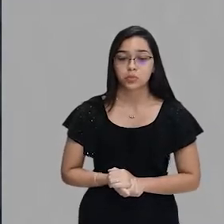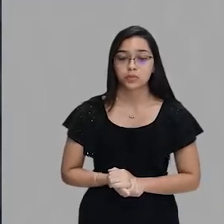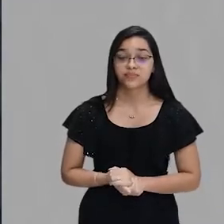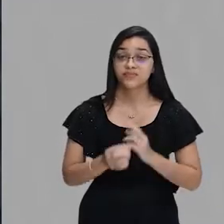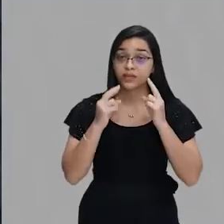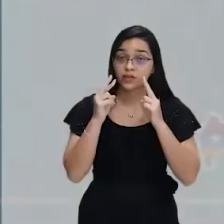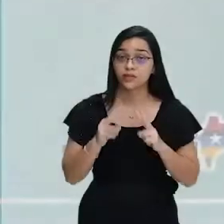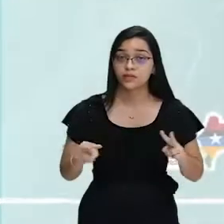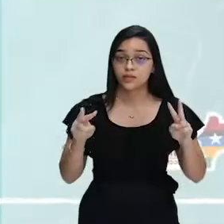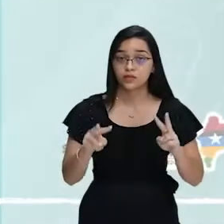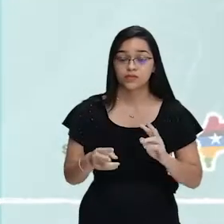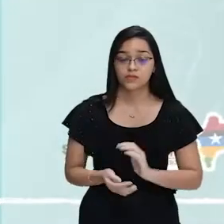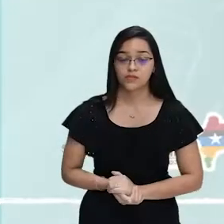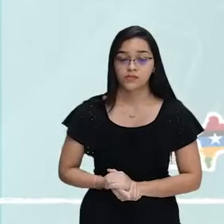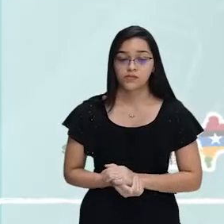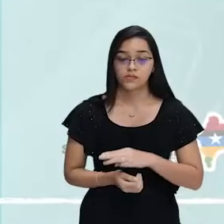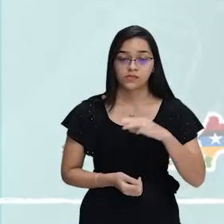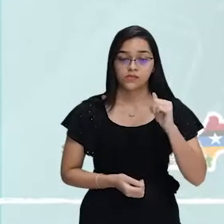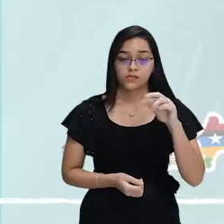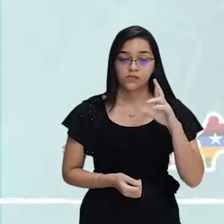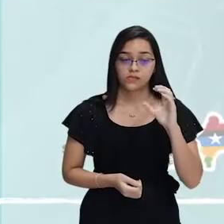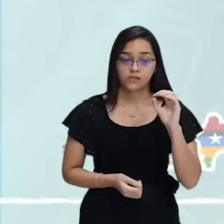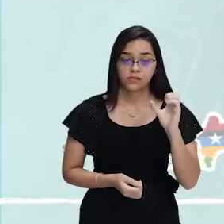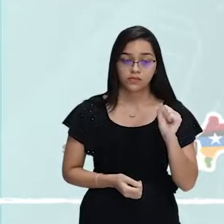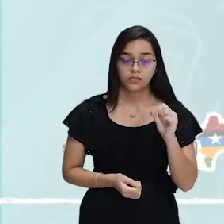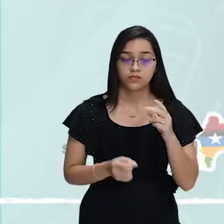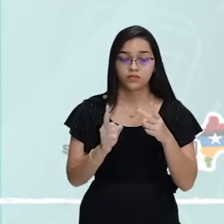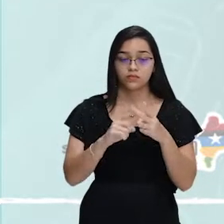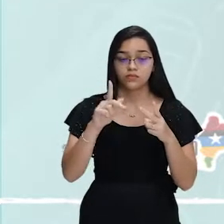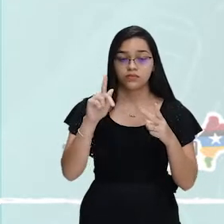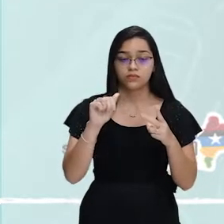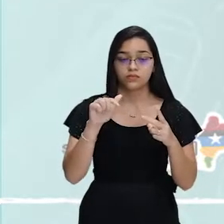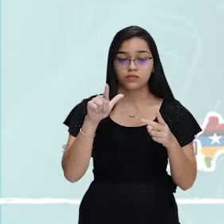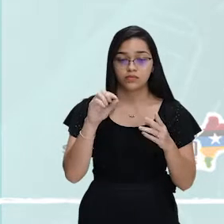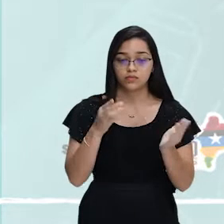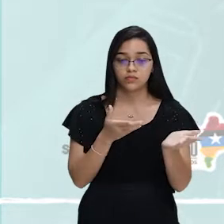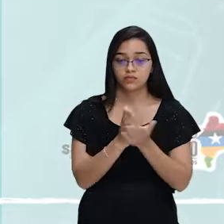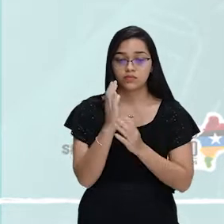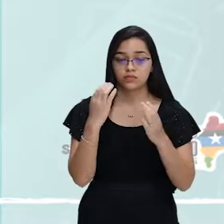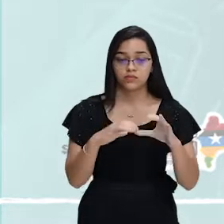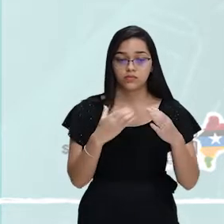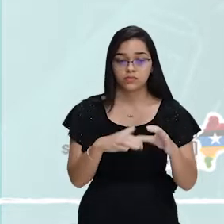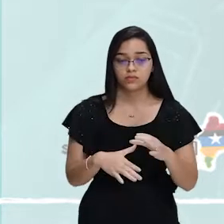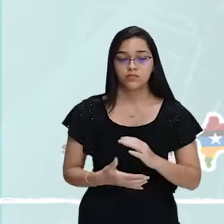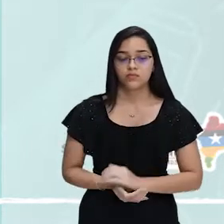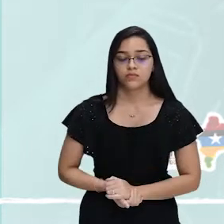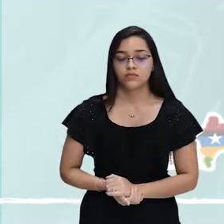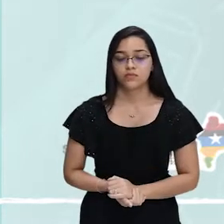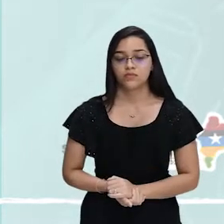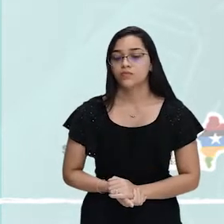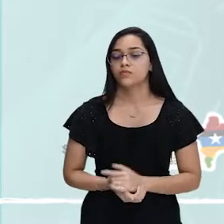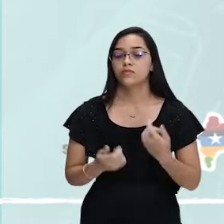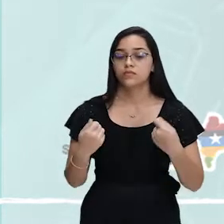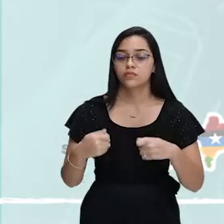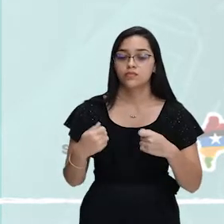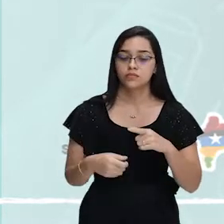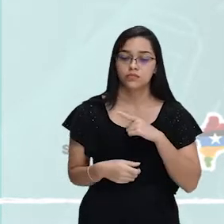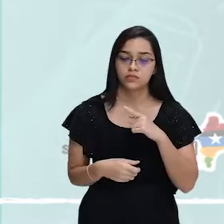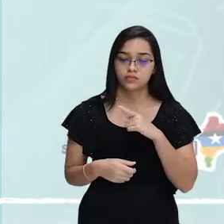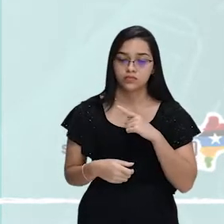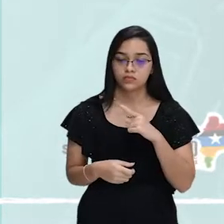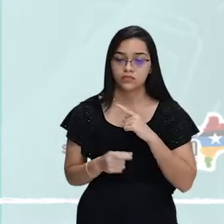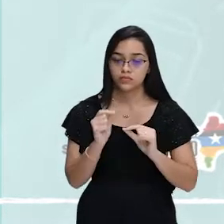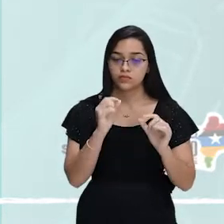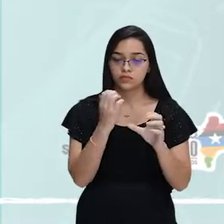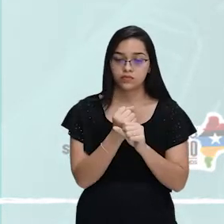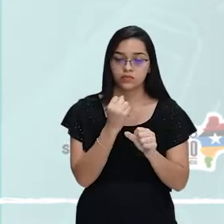veja só, Marco e Paulo foram classificados em um concurso. Para a classificação no concurso, o candidato